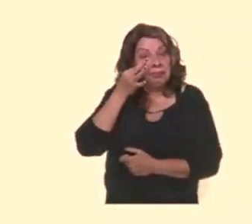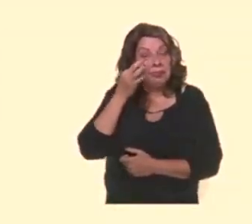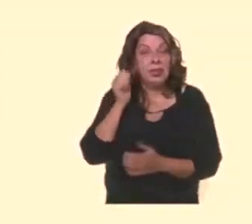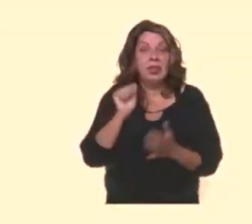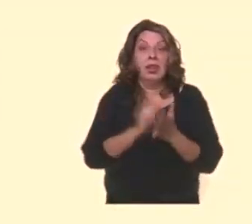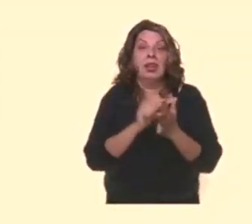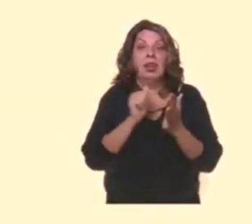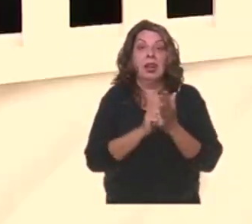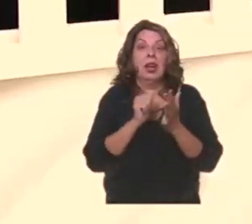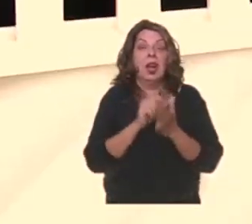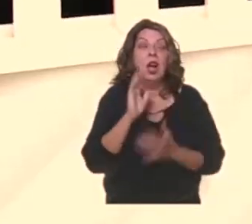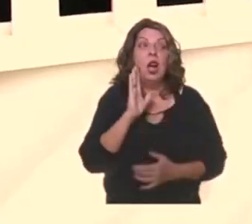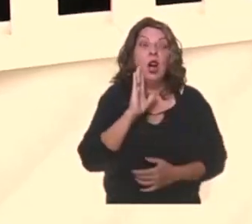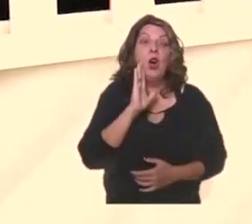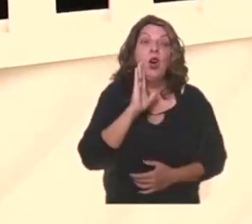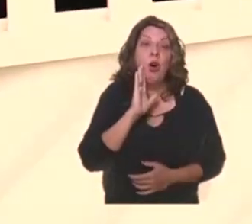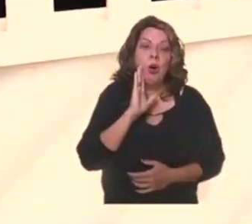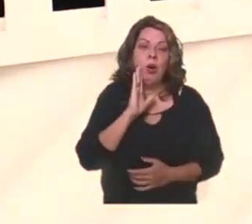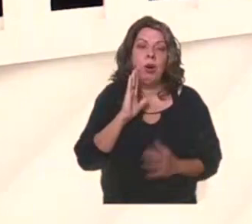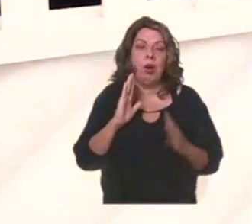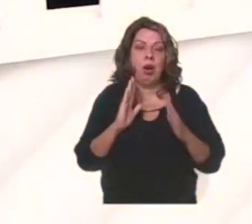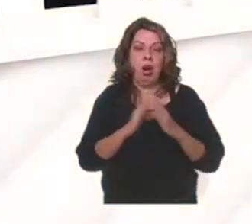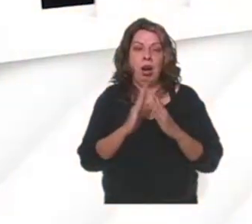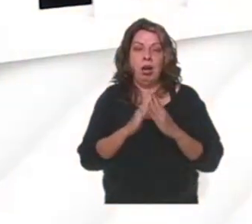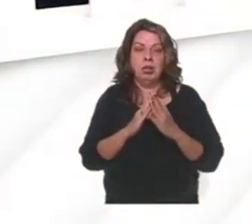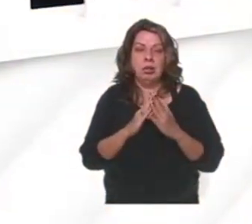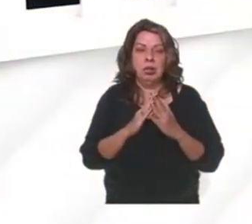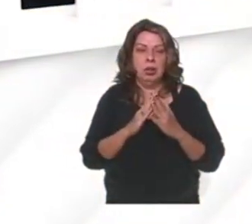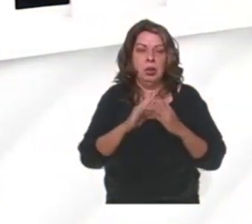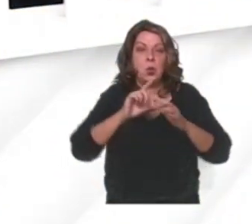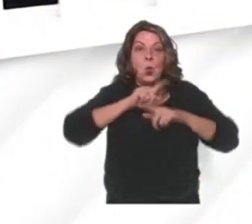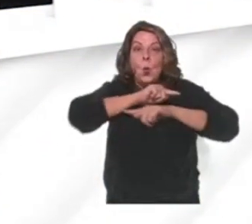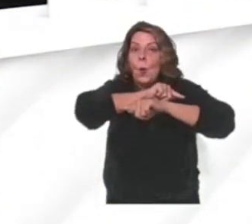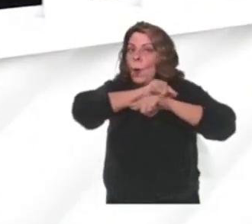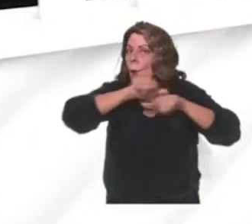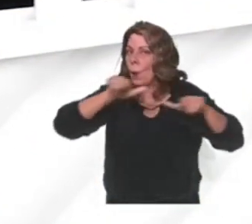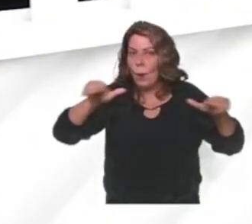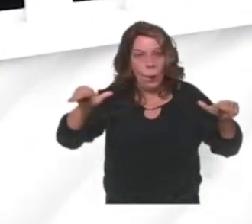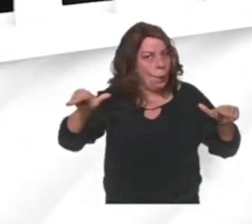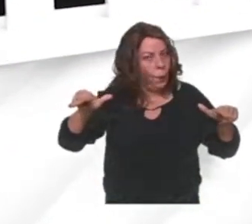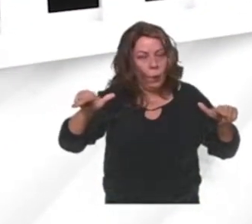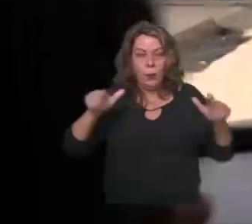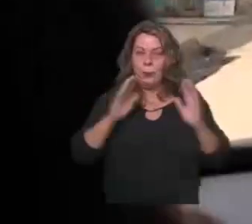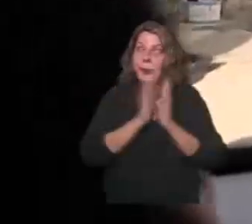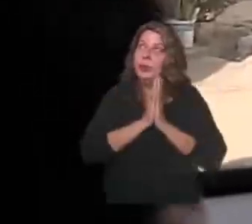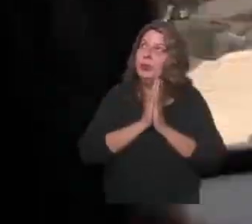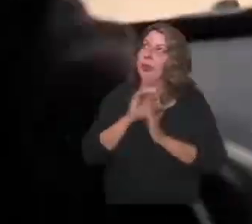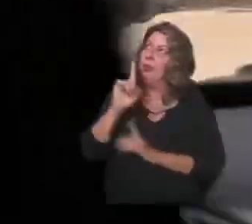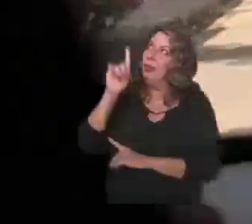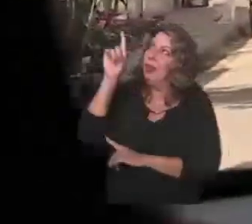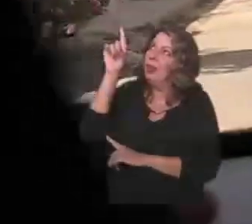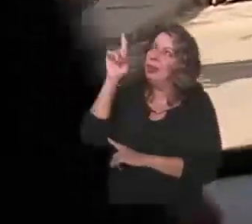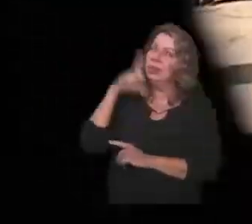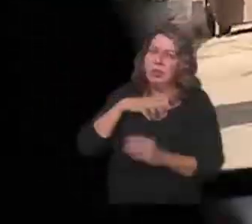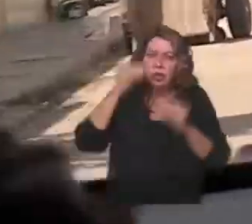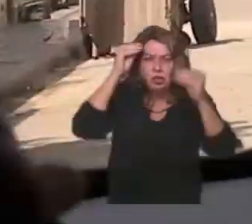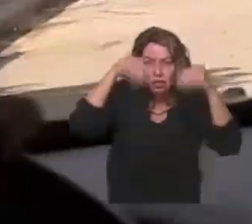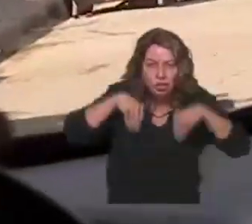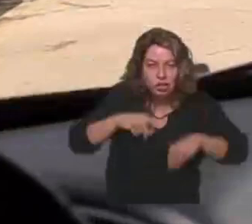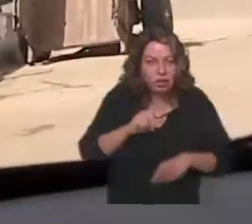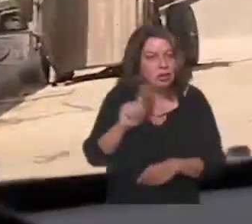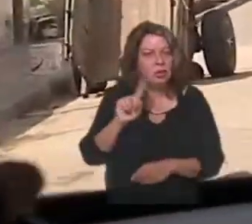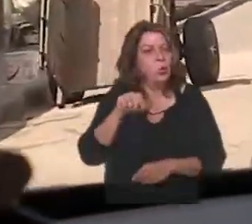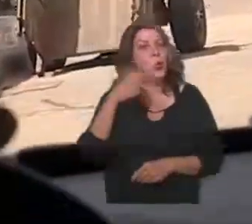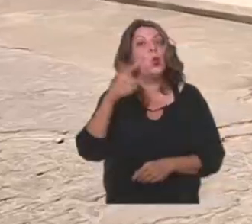de casa. O primeiro endereço, não tinha ninguém. Ai, meu Deus do céu. Mas o Caju Cap não desiste. Vamos